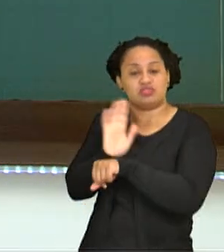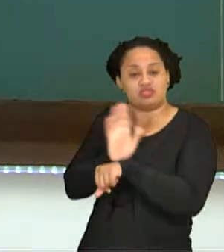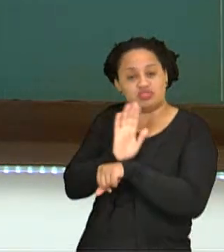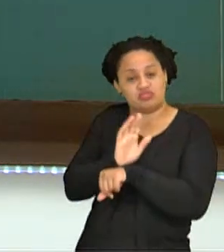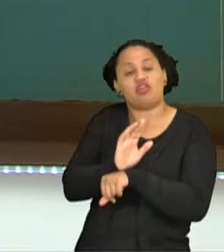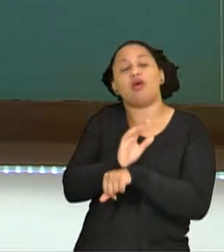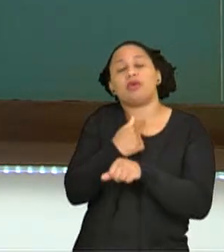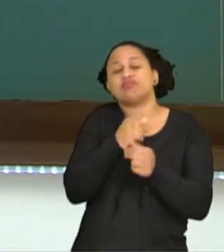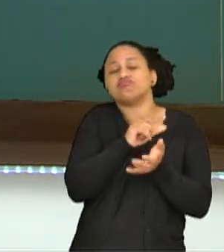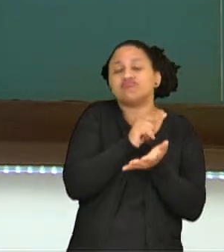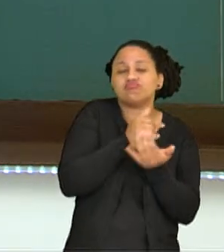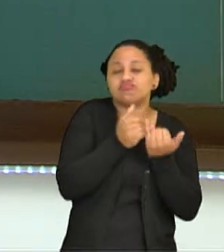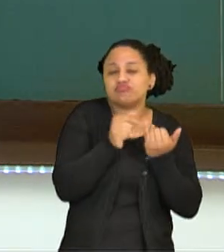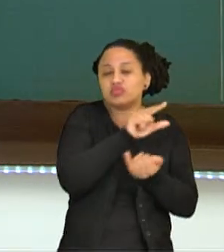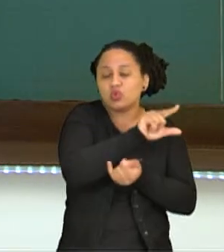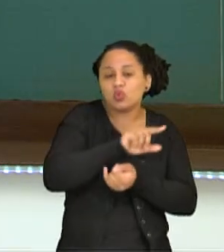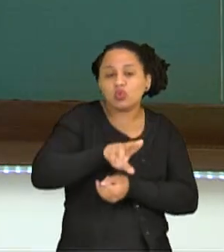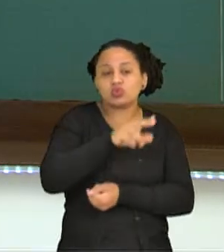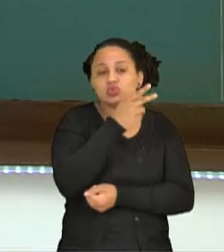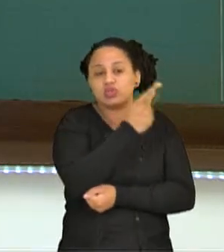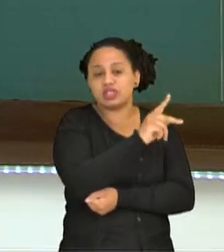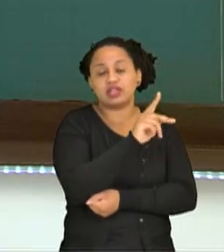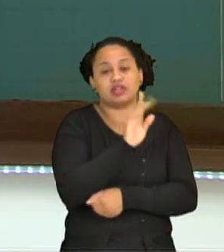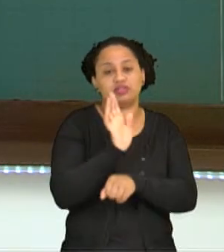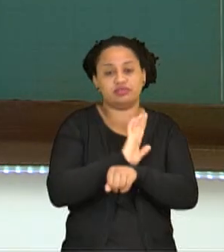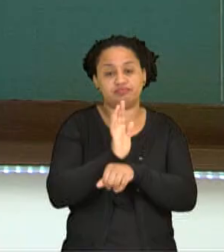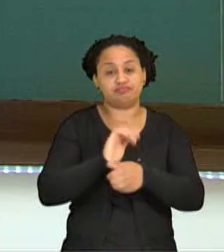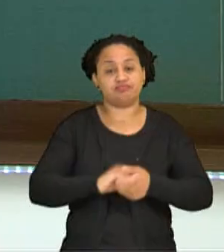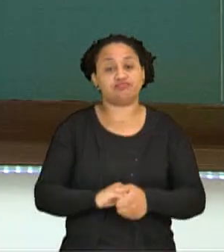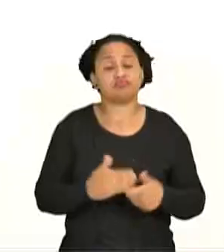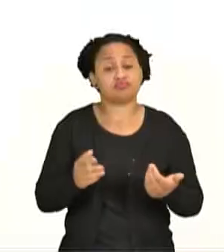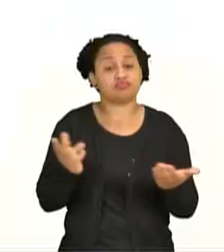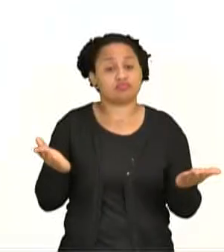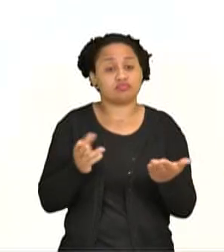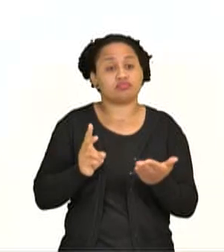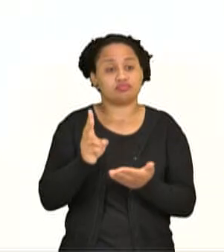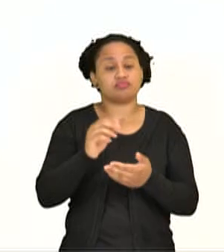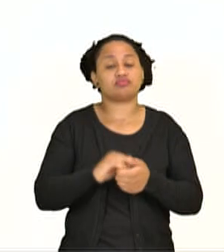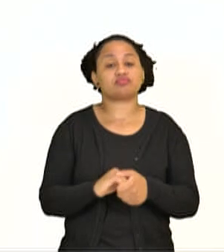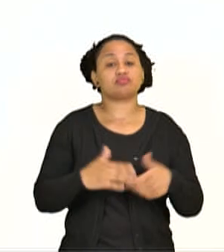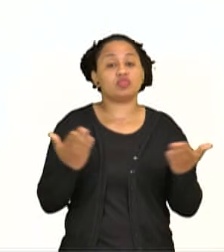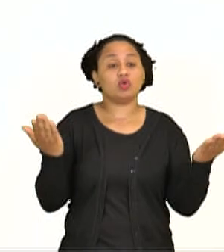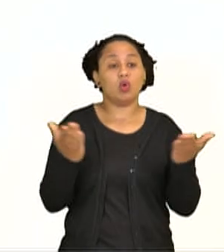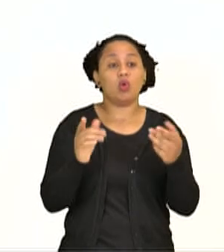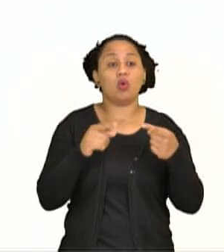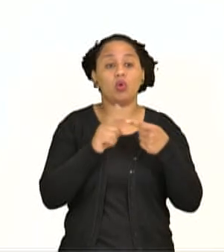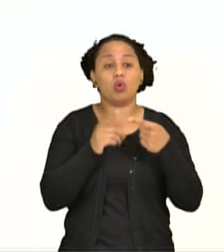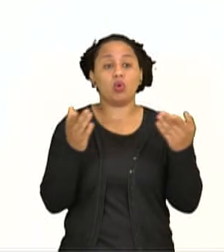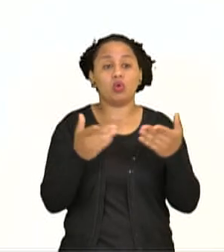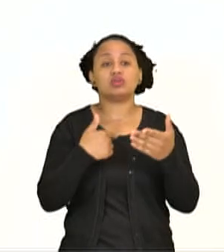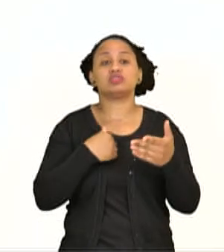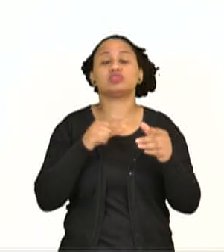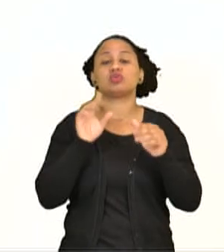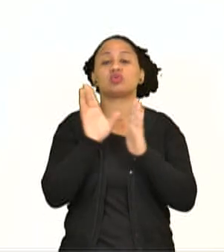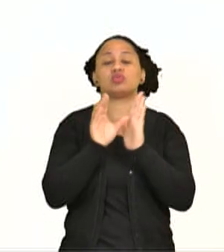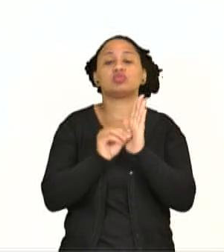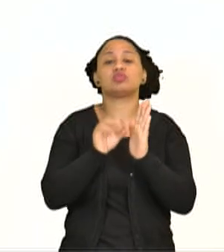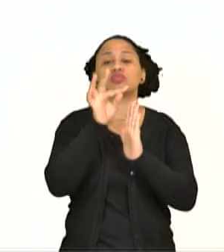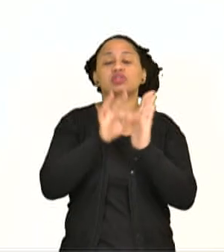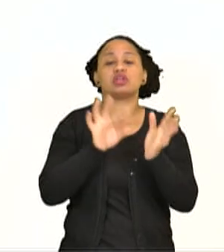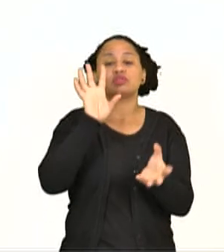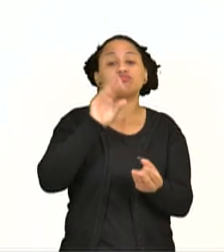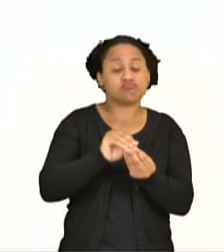Mulheres e um Segredo. Vamos continuar aqui? Hoje nós falamos sobre a resenha, que é composta por partes